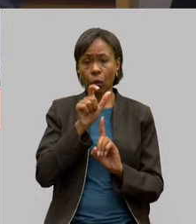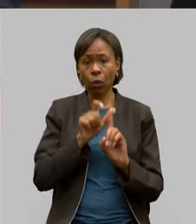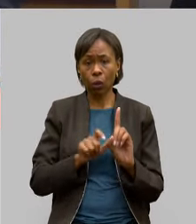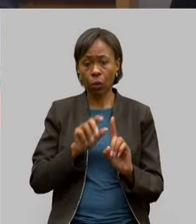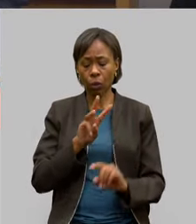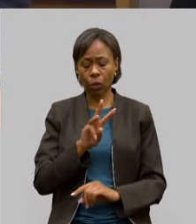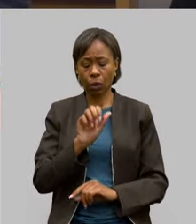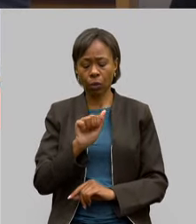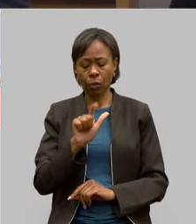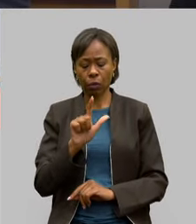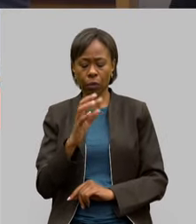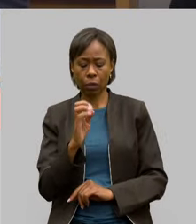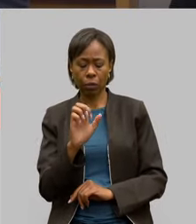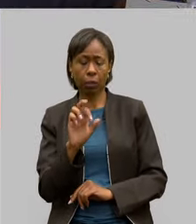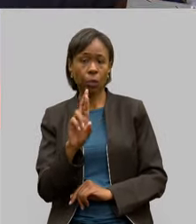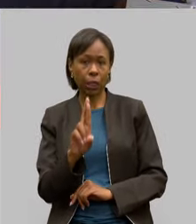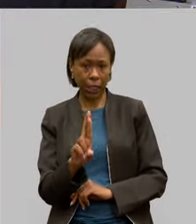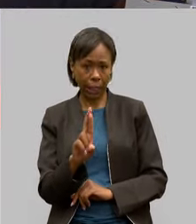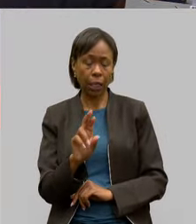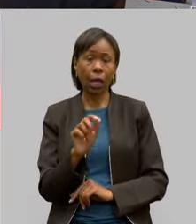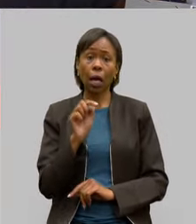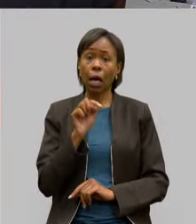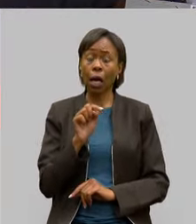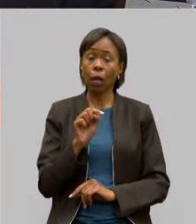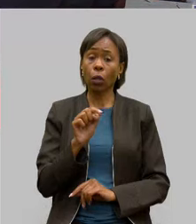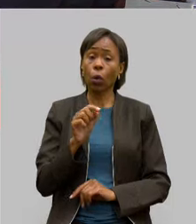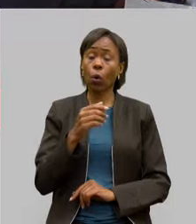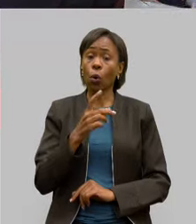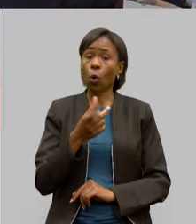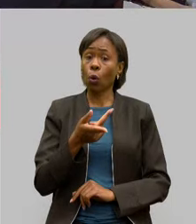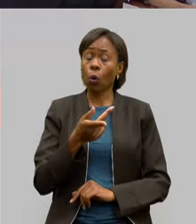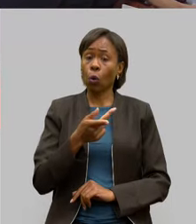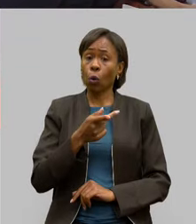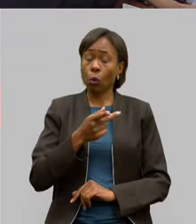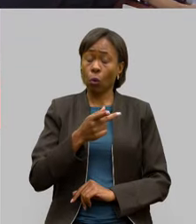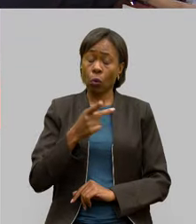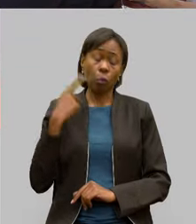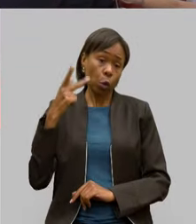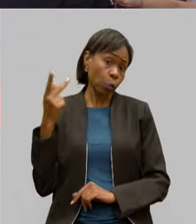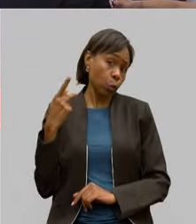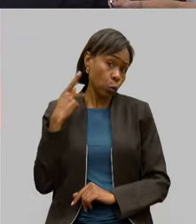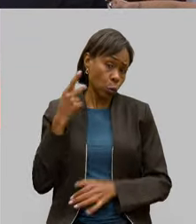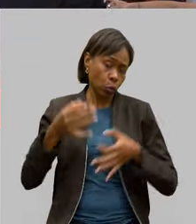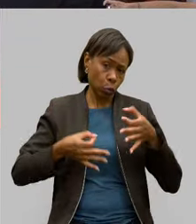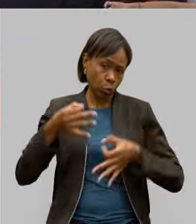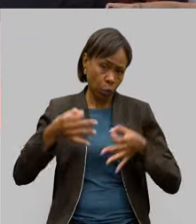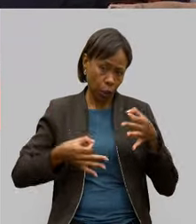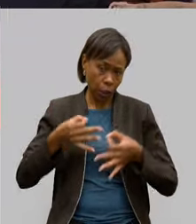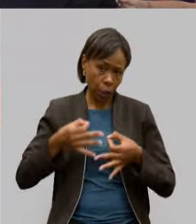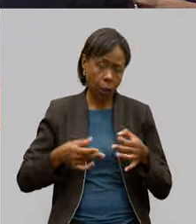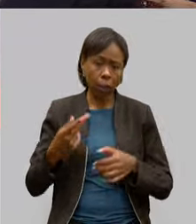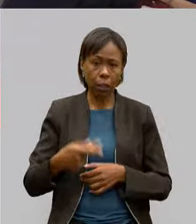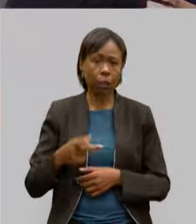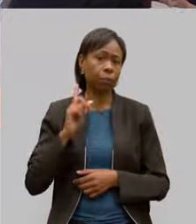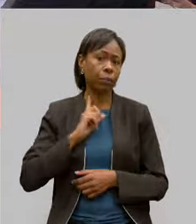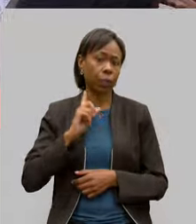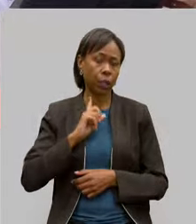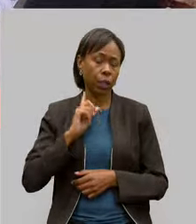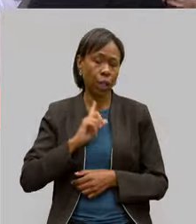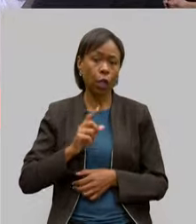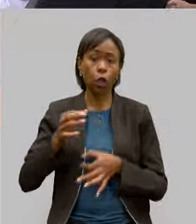Walter Freitas de Moraes Júnior promotor de justiça do Ministério Público de Minas Gerais juizado especial